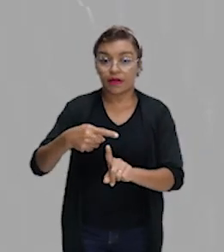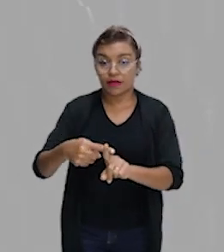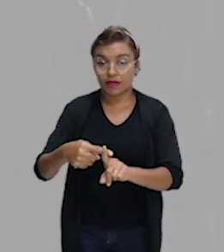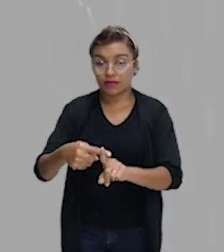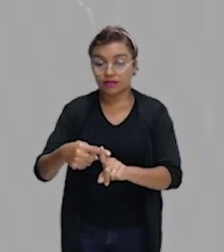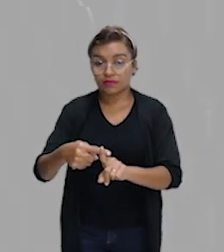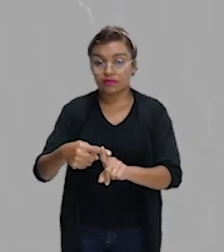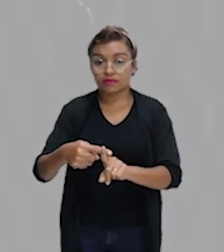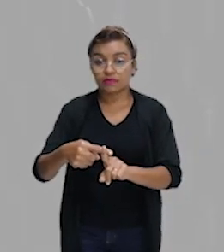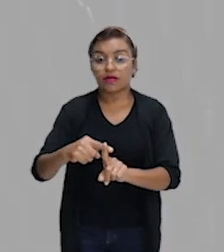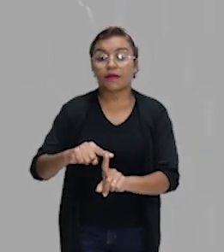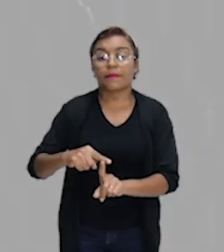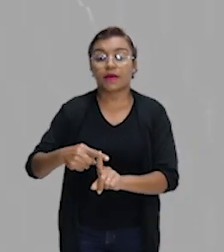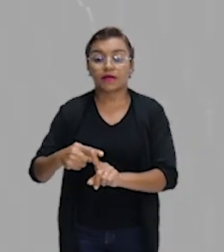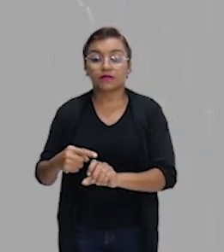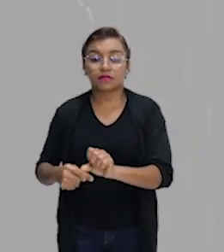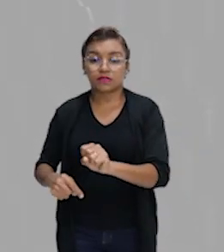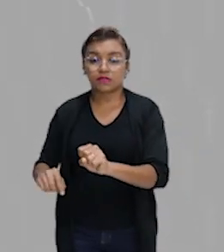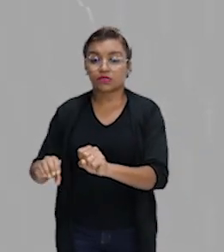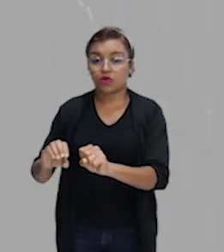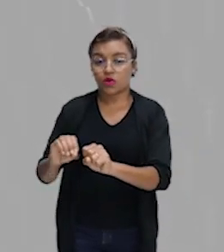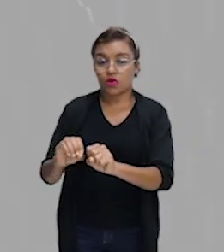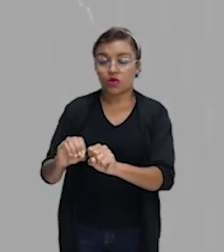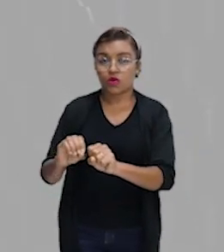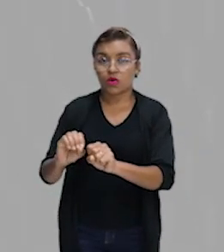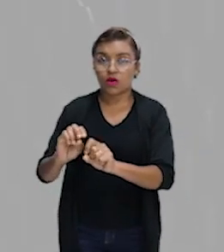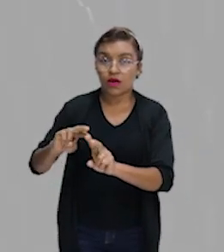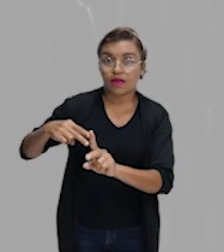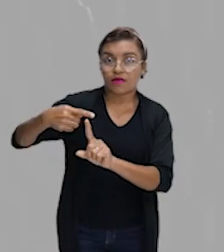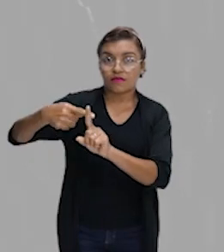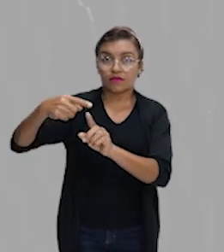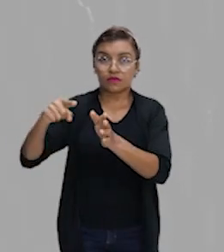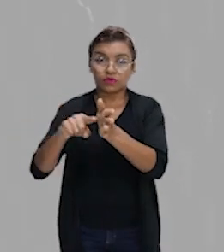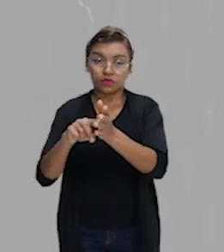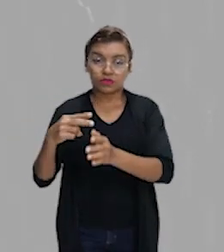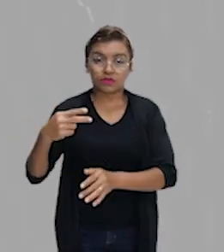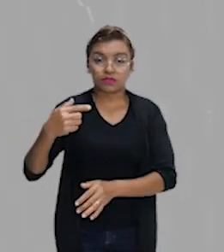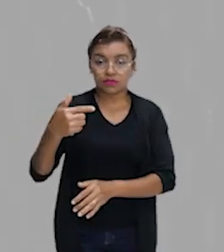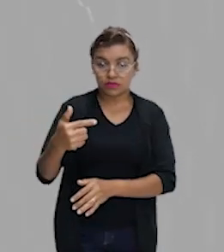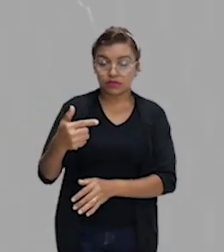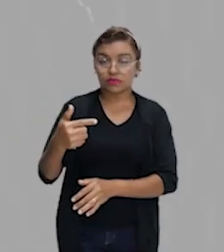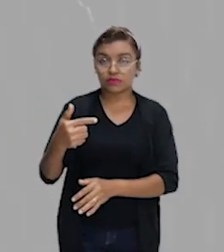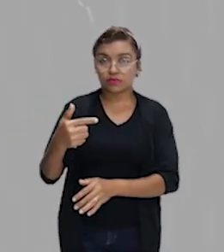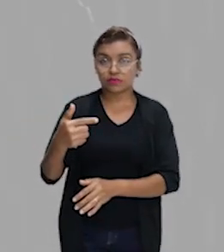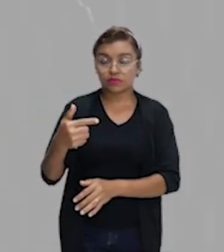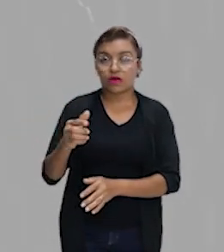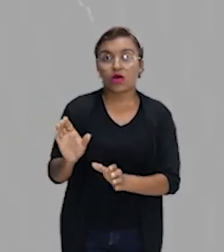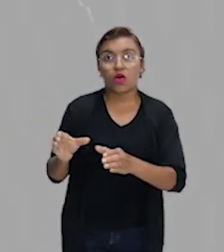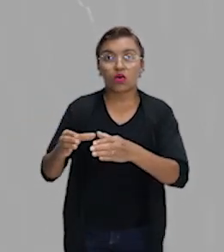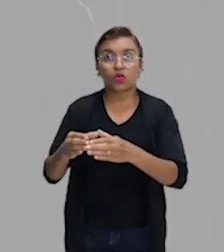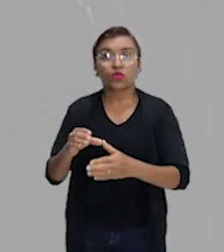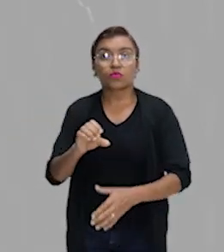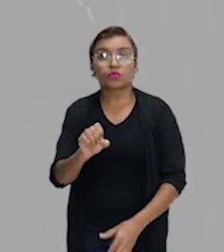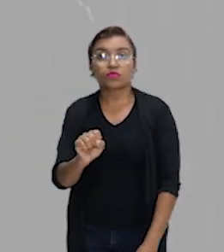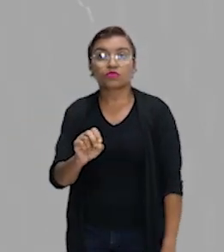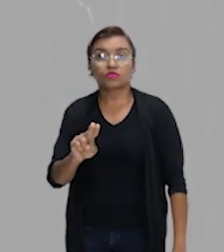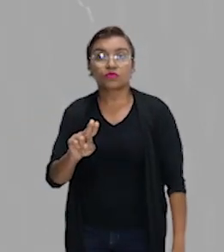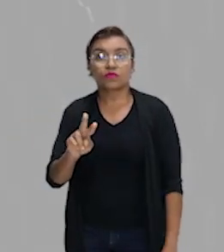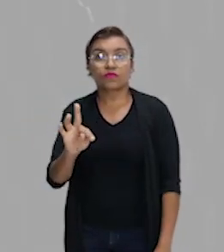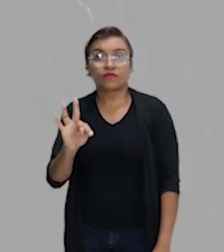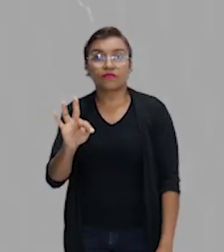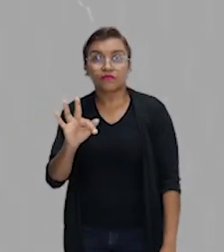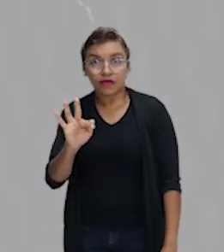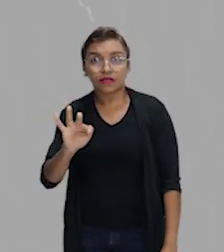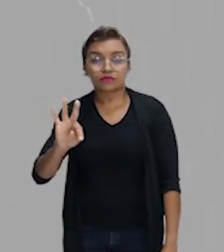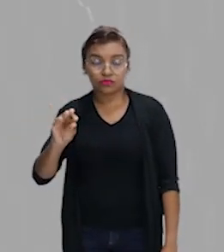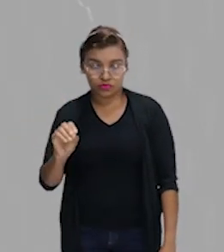né, SO4, 2-, que é o grupo chamado sulfato. Então, nós temos aqui